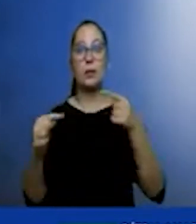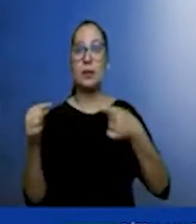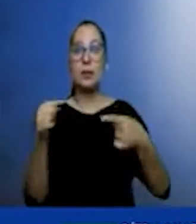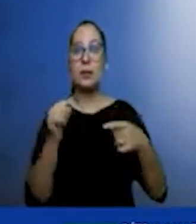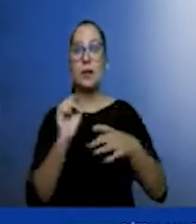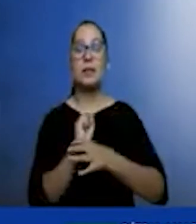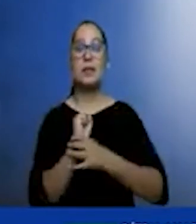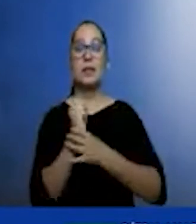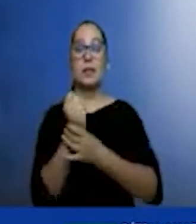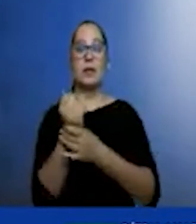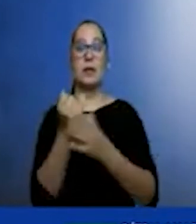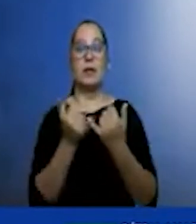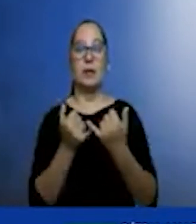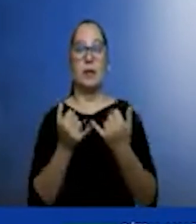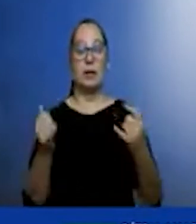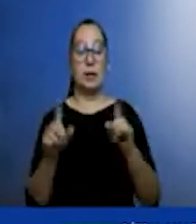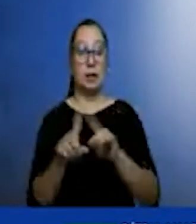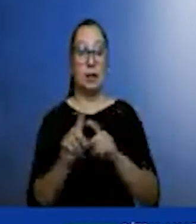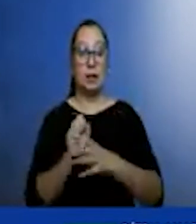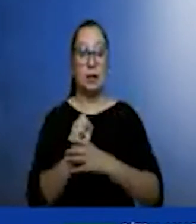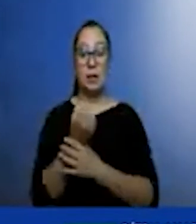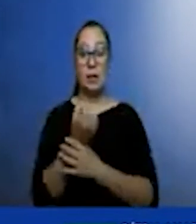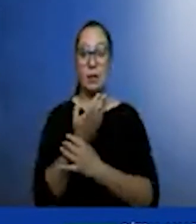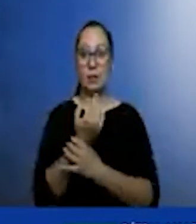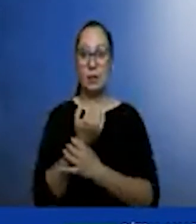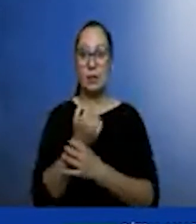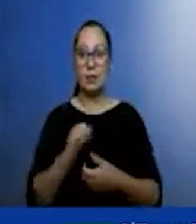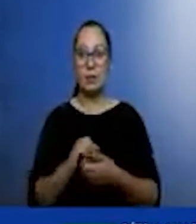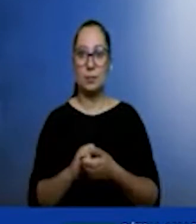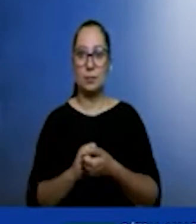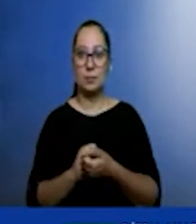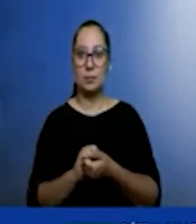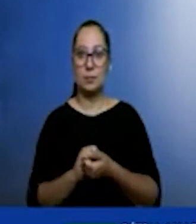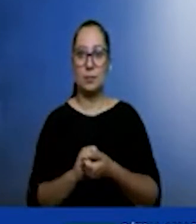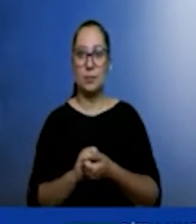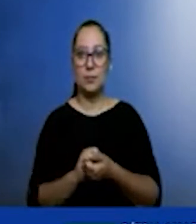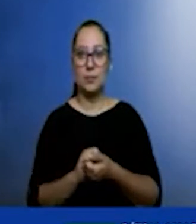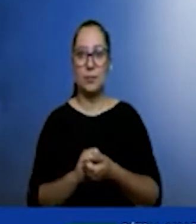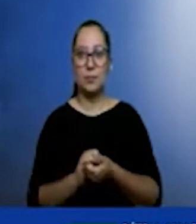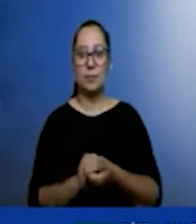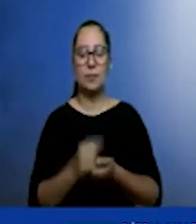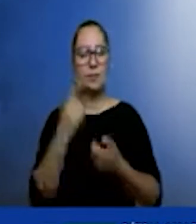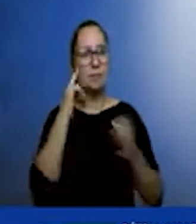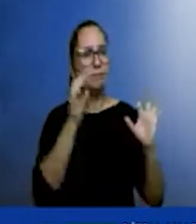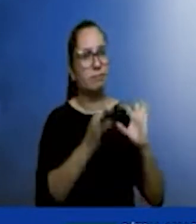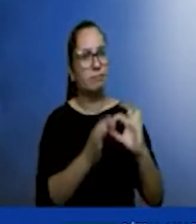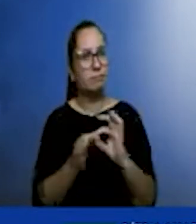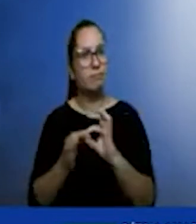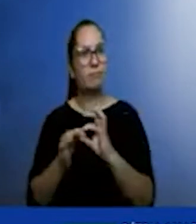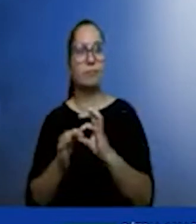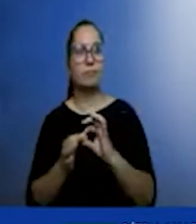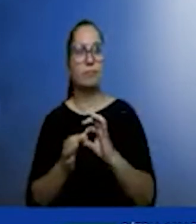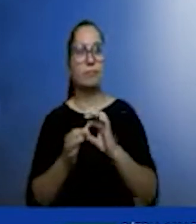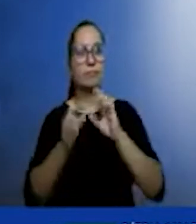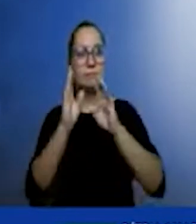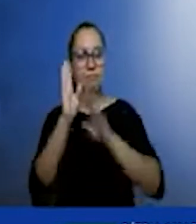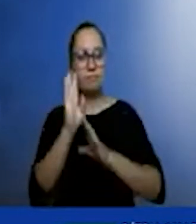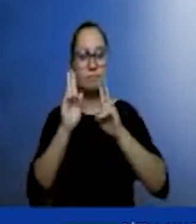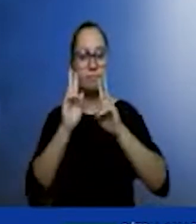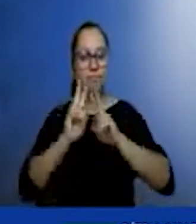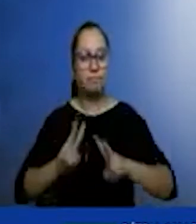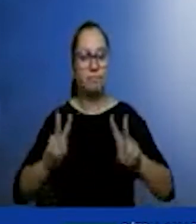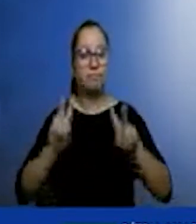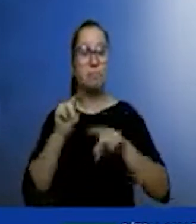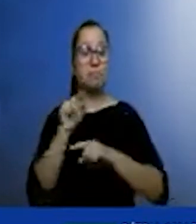energética e de segurança alimentar. E aí, se a gente pensa nesse contexto e olha para o Brasil, a gente